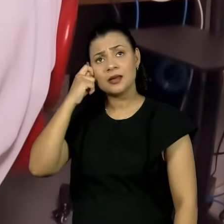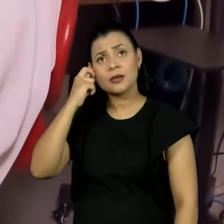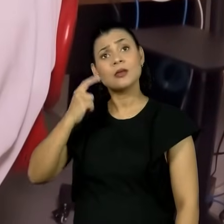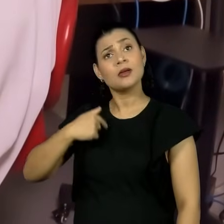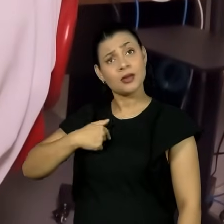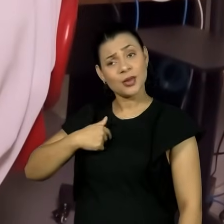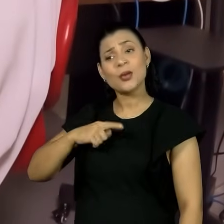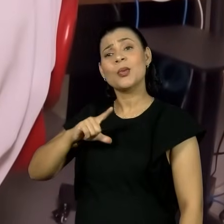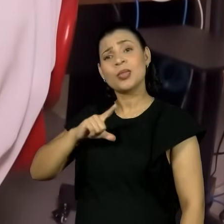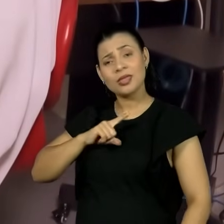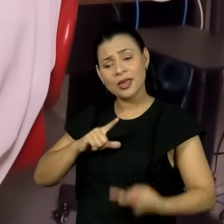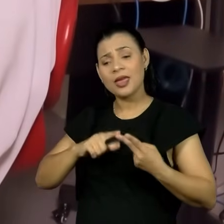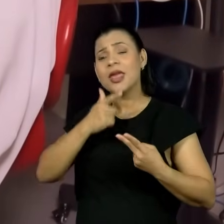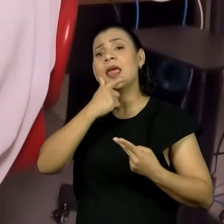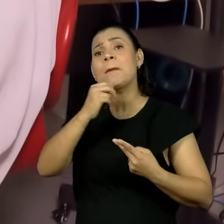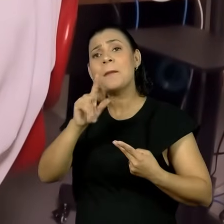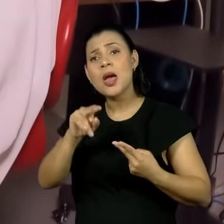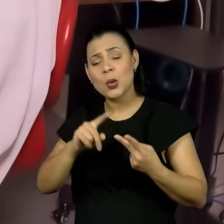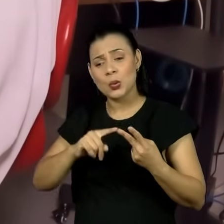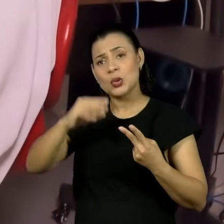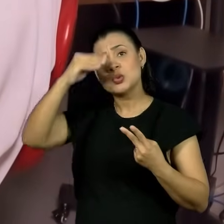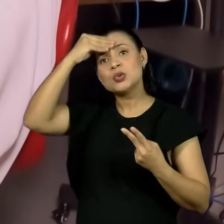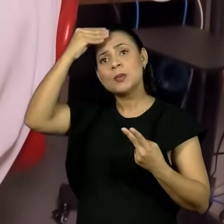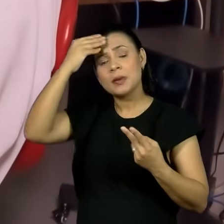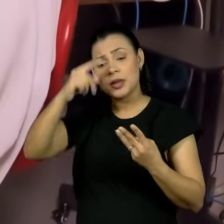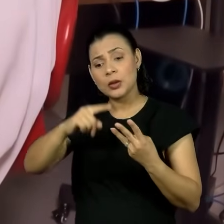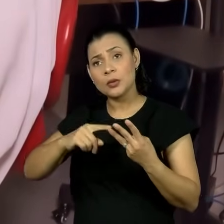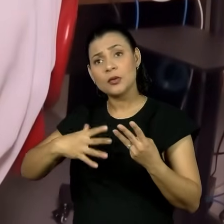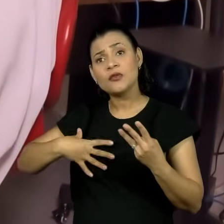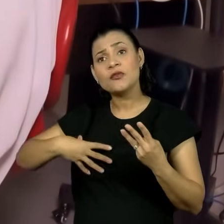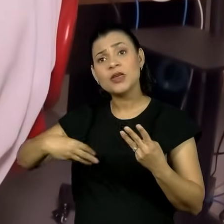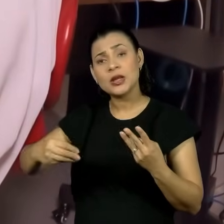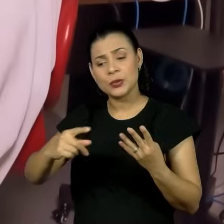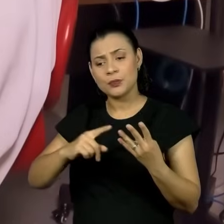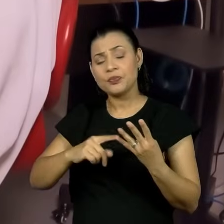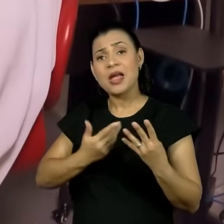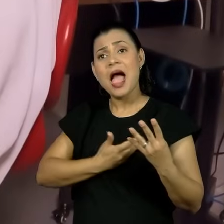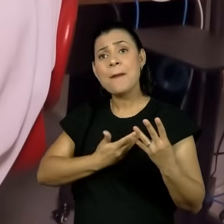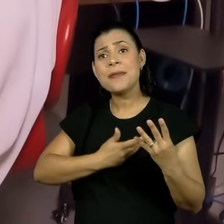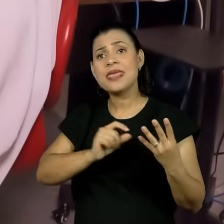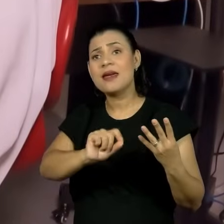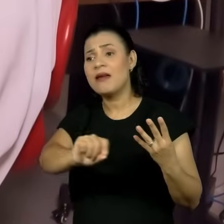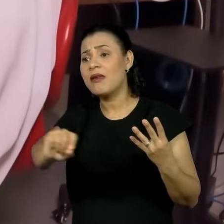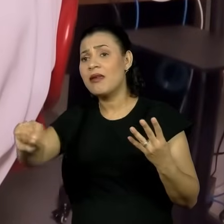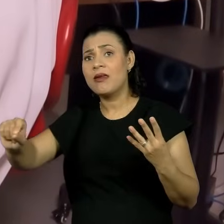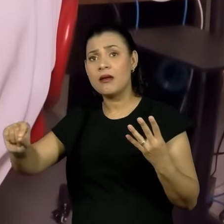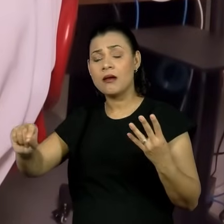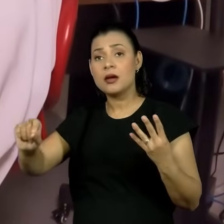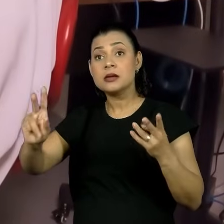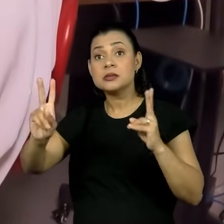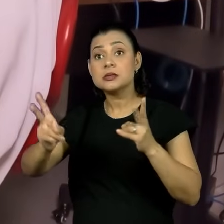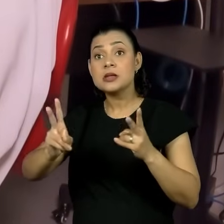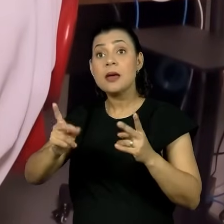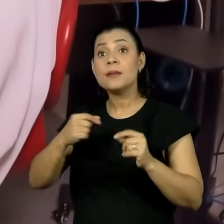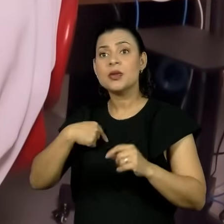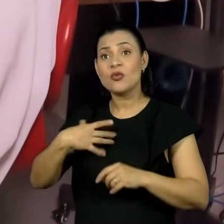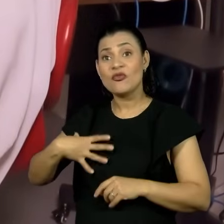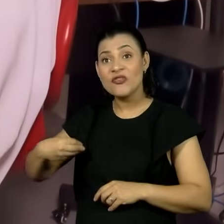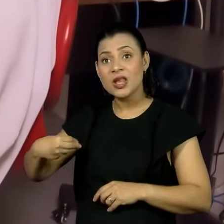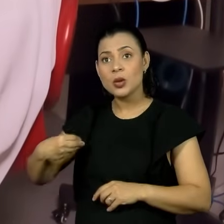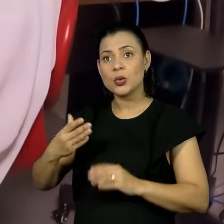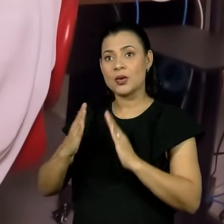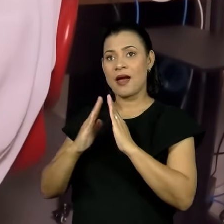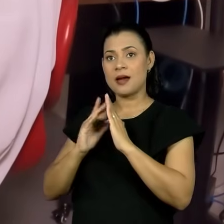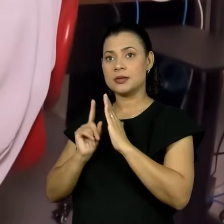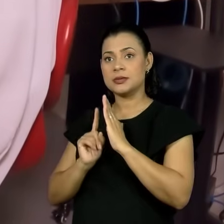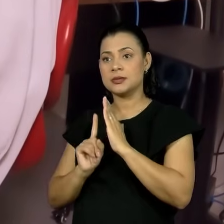eu tenho sobrinhos, filhos de amigas minhas, que cada vez que o menino põe o pé na rua,